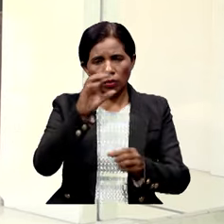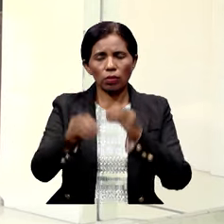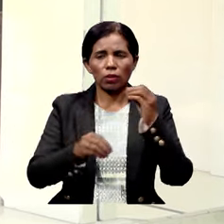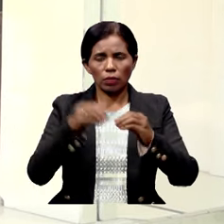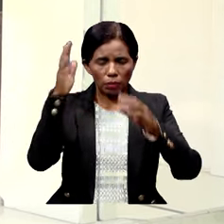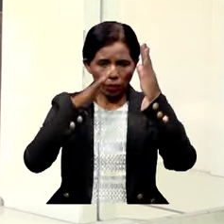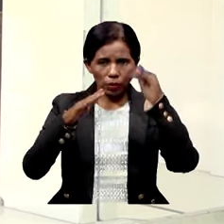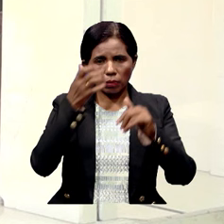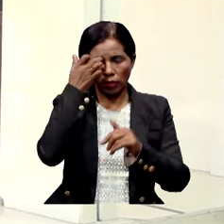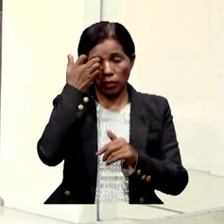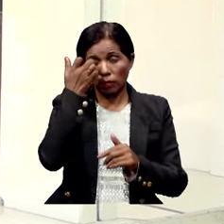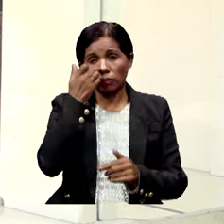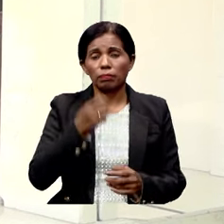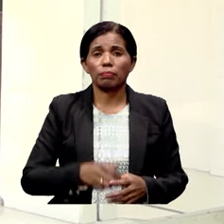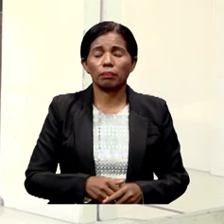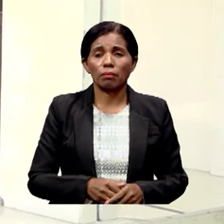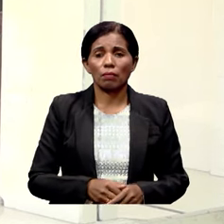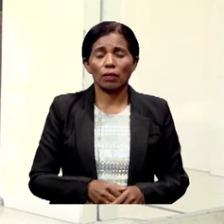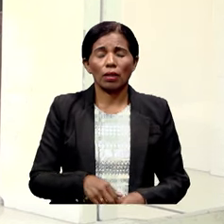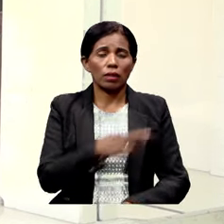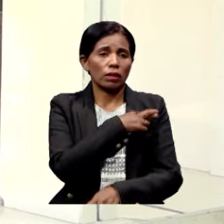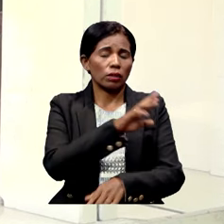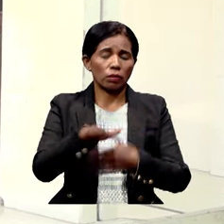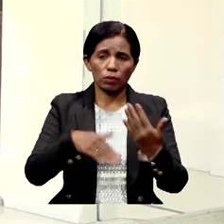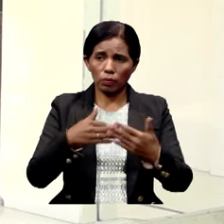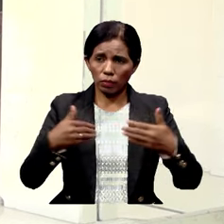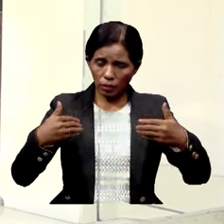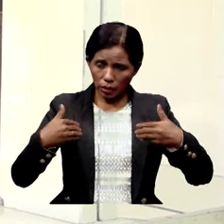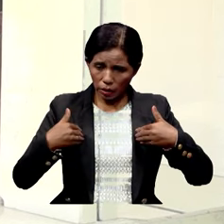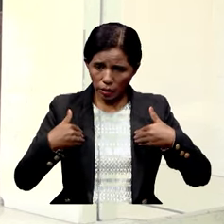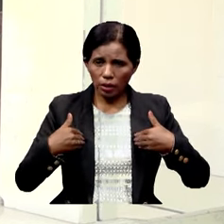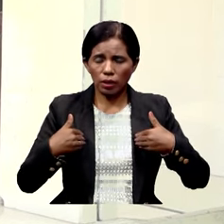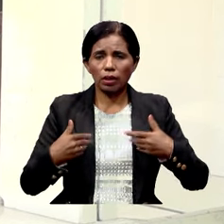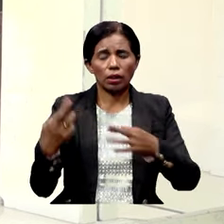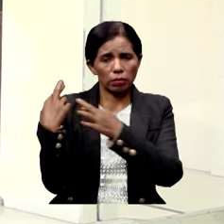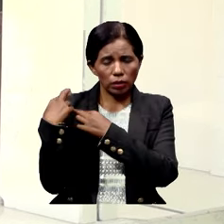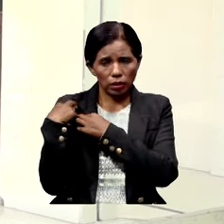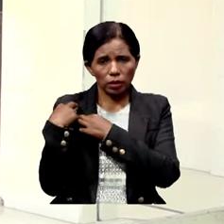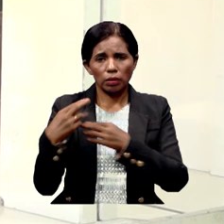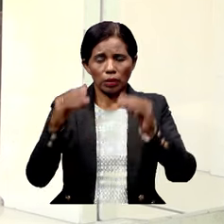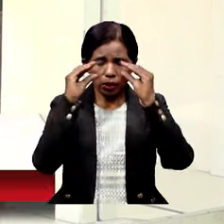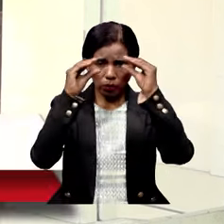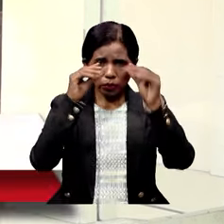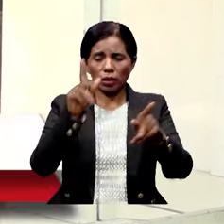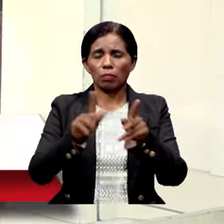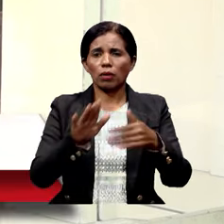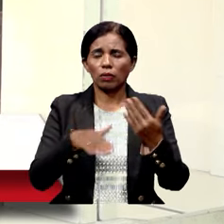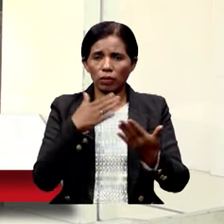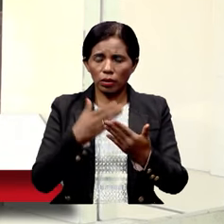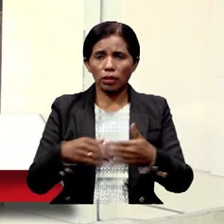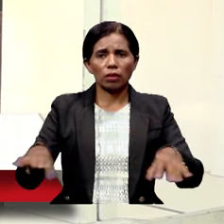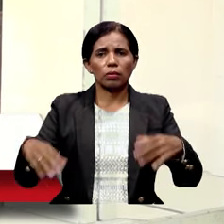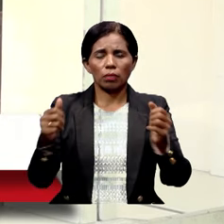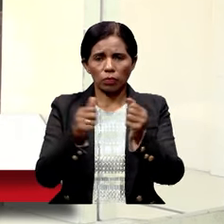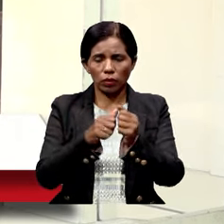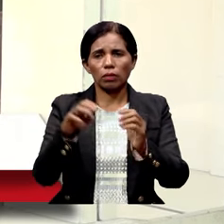ne realizaun ho to ato entidade ho to ato ia responsabilidade moral para ato kolabora ho itania estado para ato